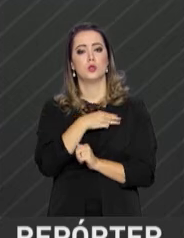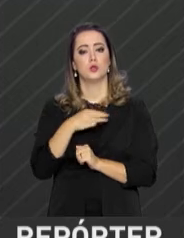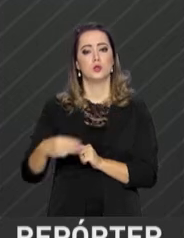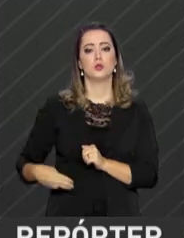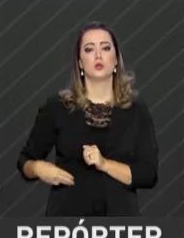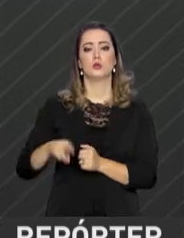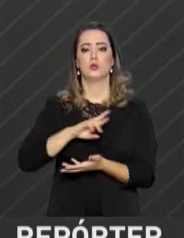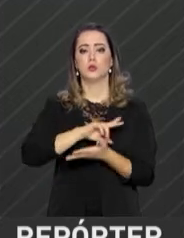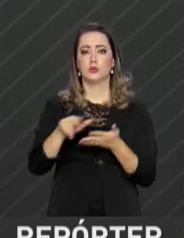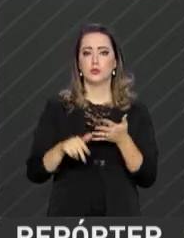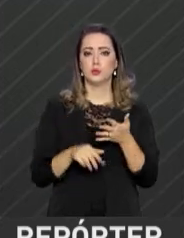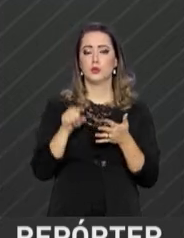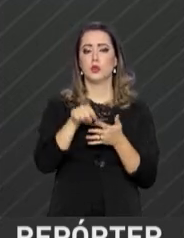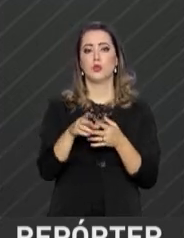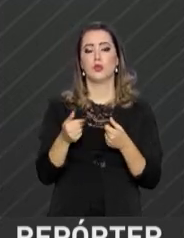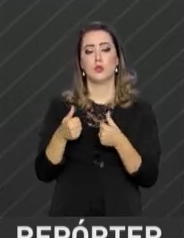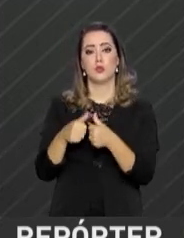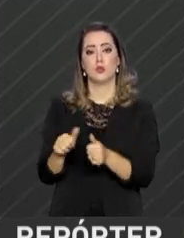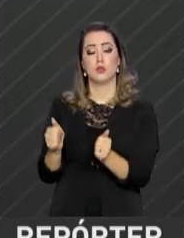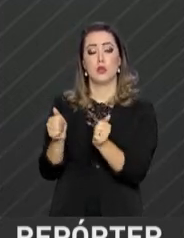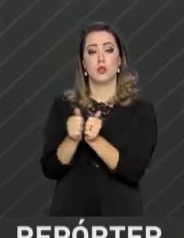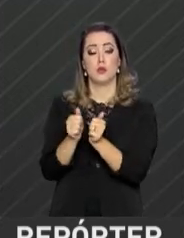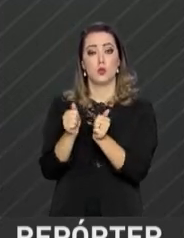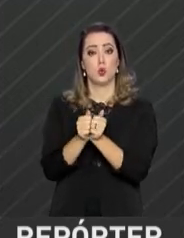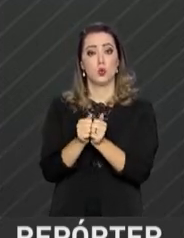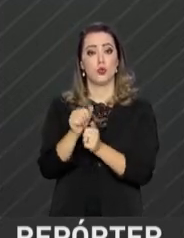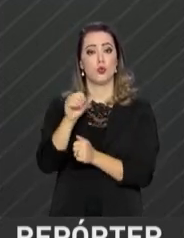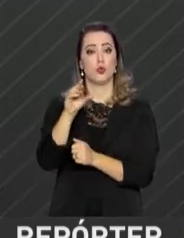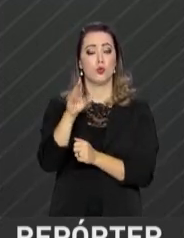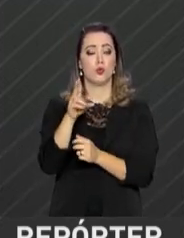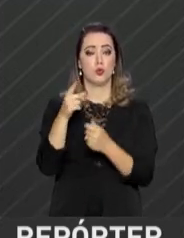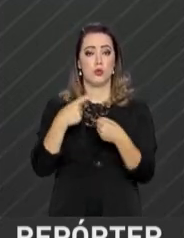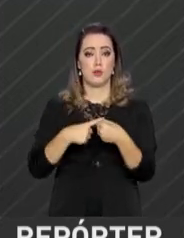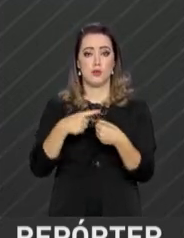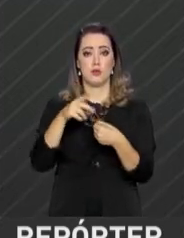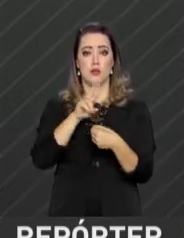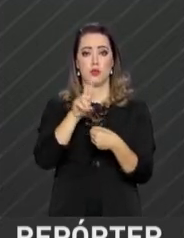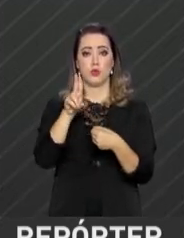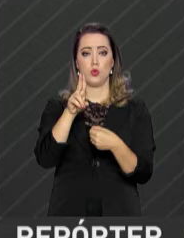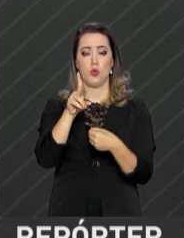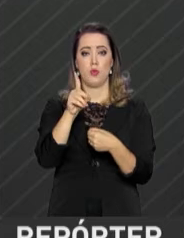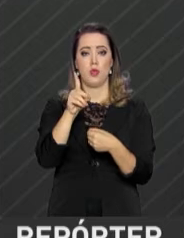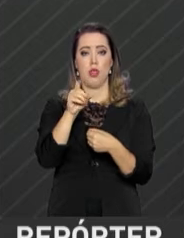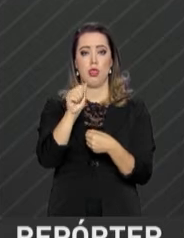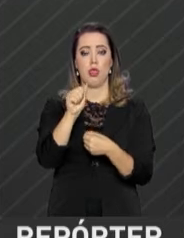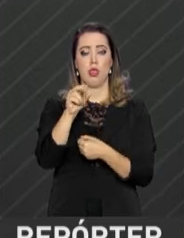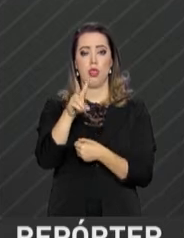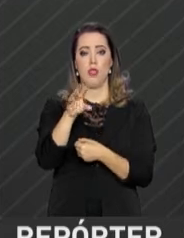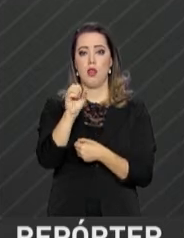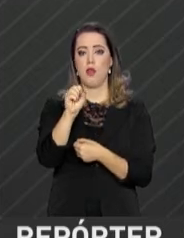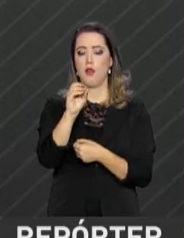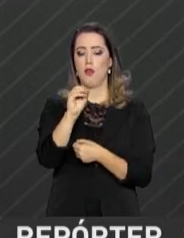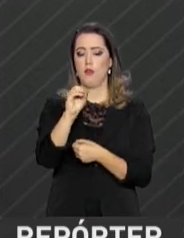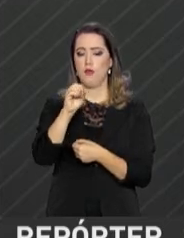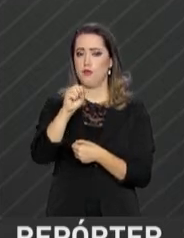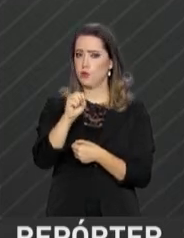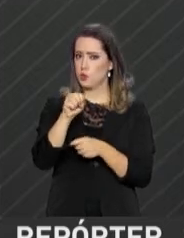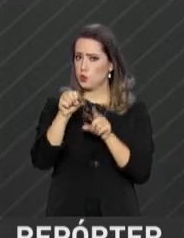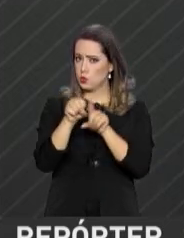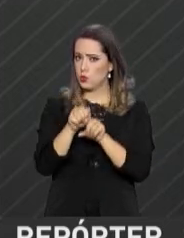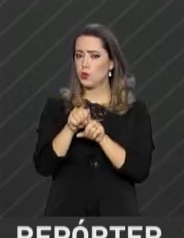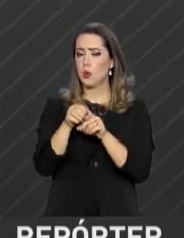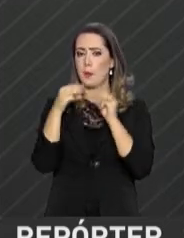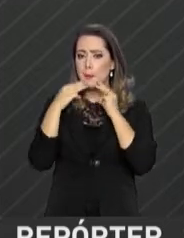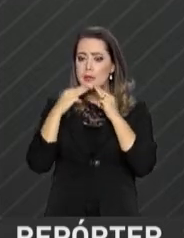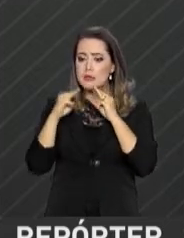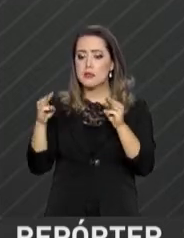eu estaremos em Davos. E lá nós temos uma mensagem. Uma mensagem singela, uma mensagem